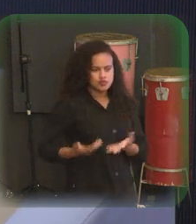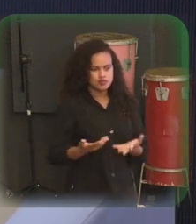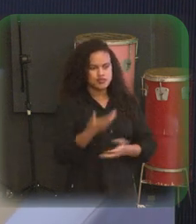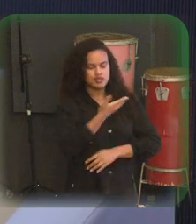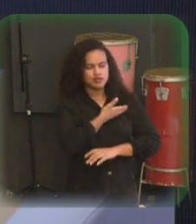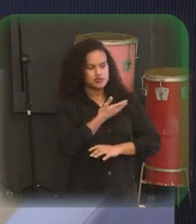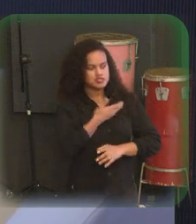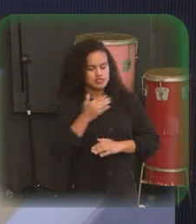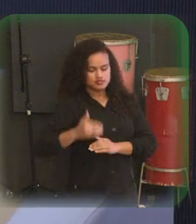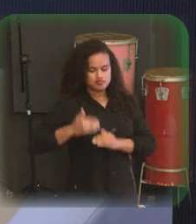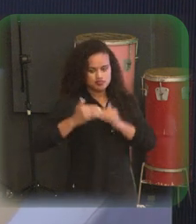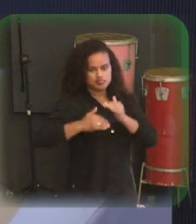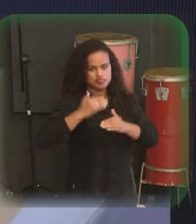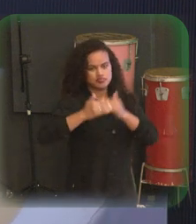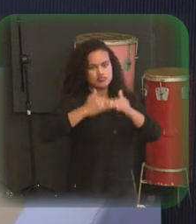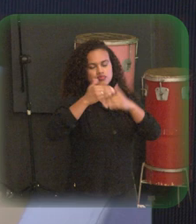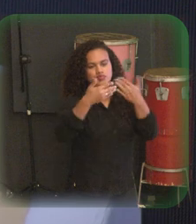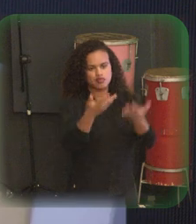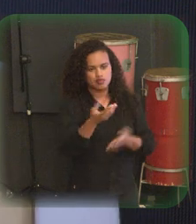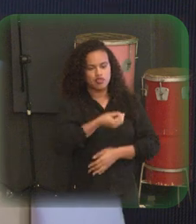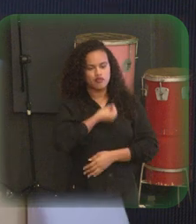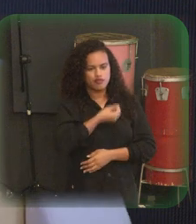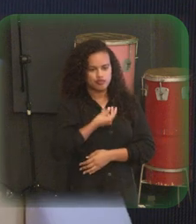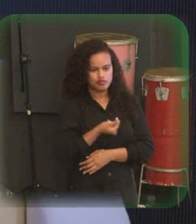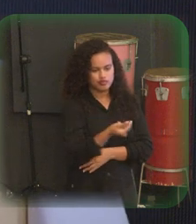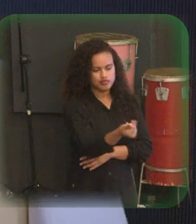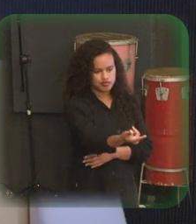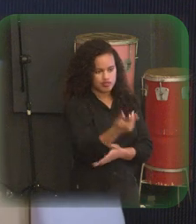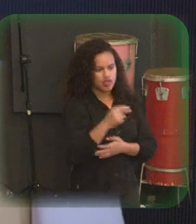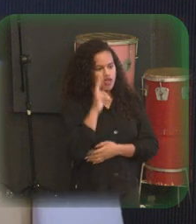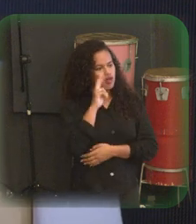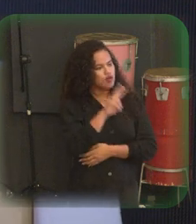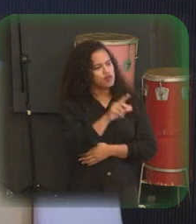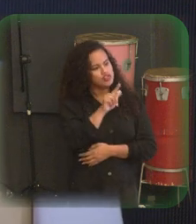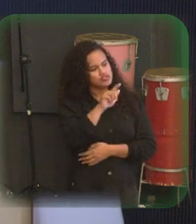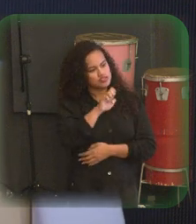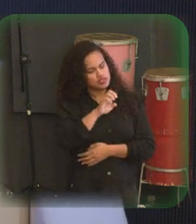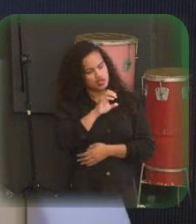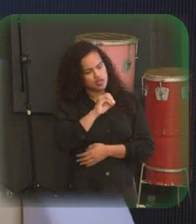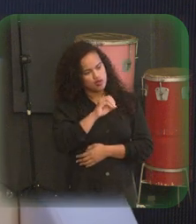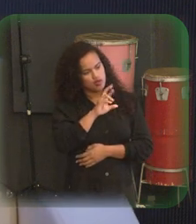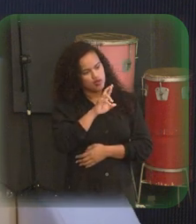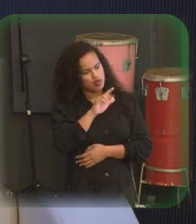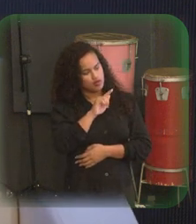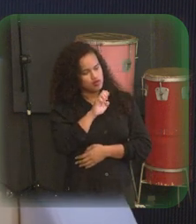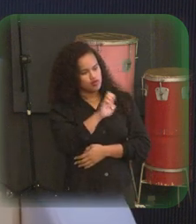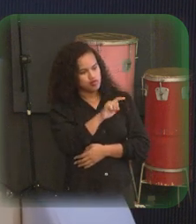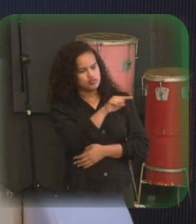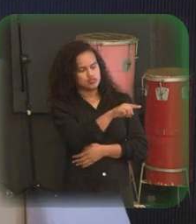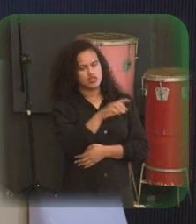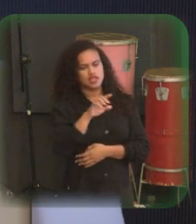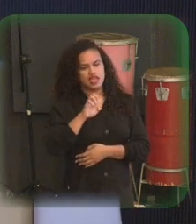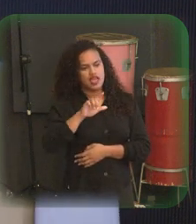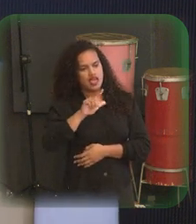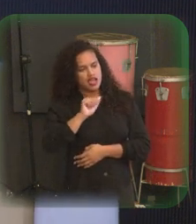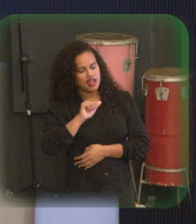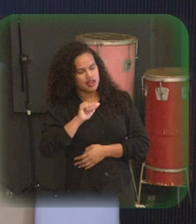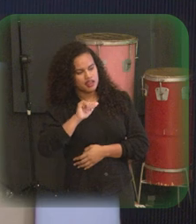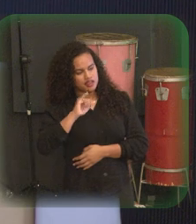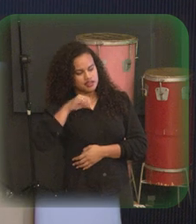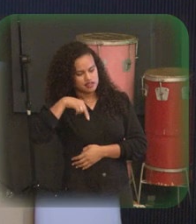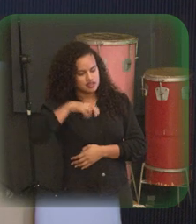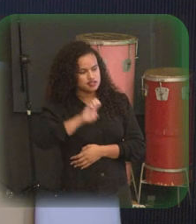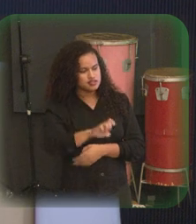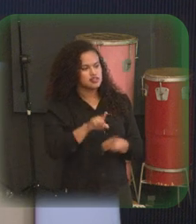da vida. Né? Aqui olho para a George, olho para a Elaine, construímos uma creche junto ao IFPE dela. Então, quem tem menino